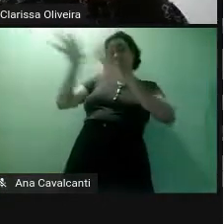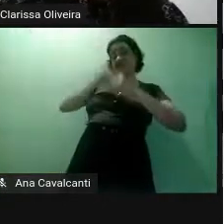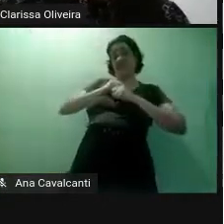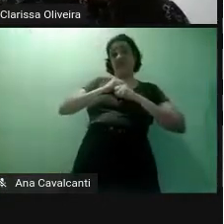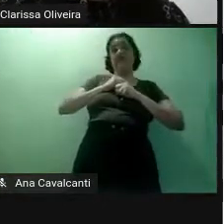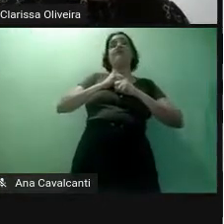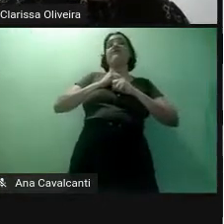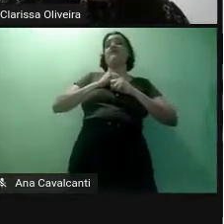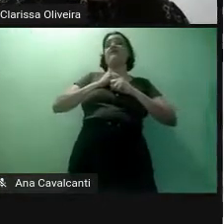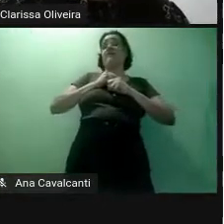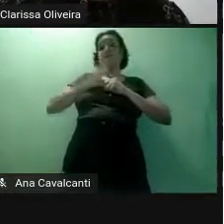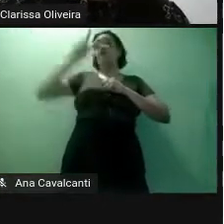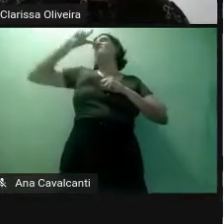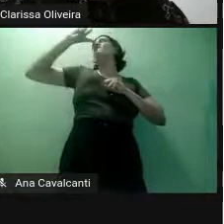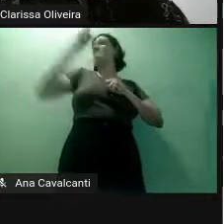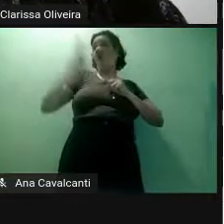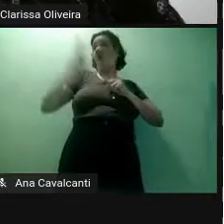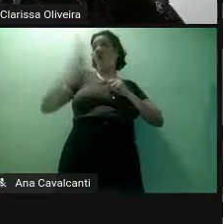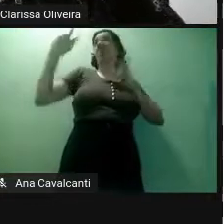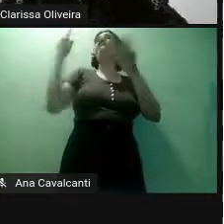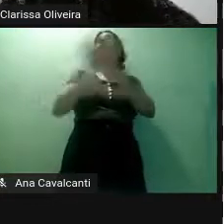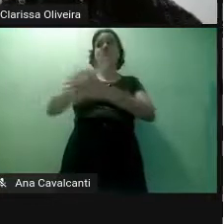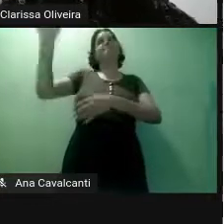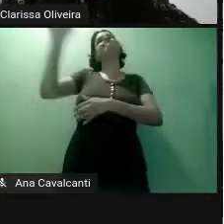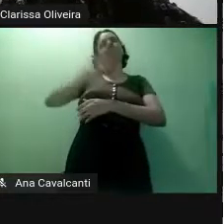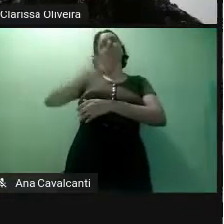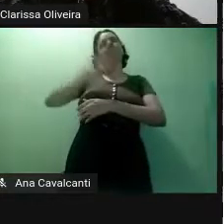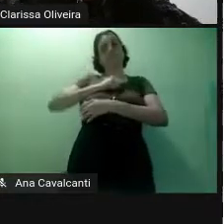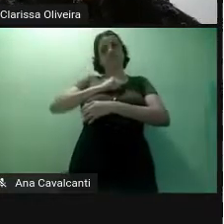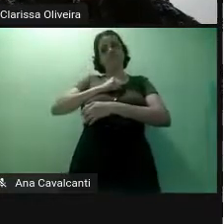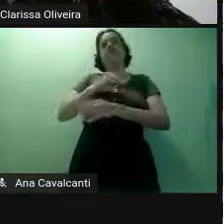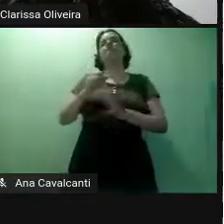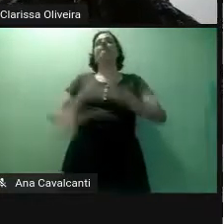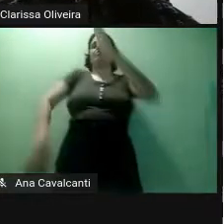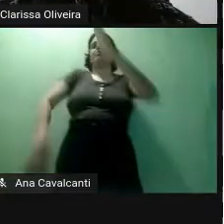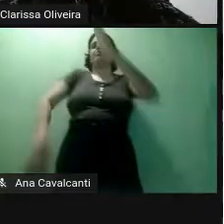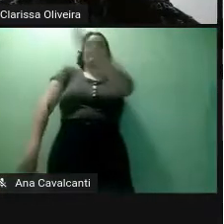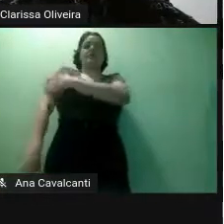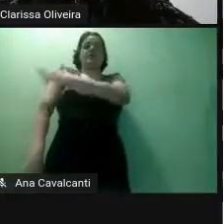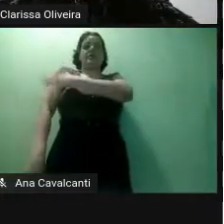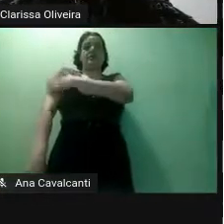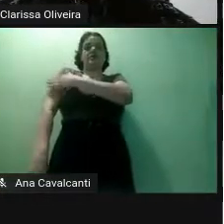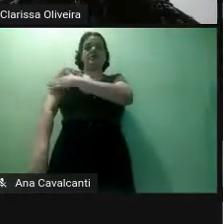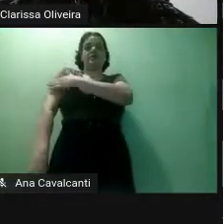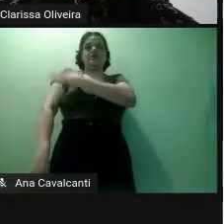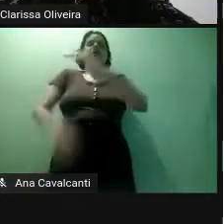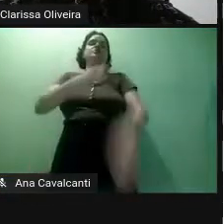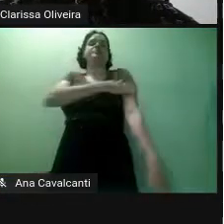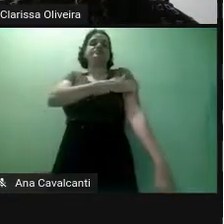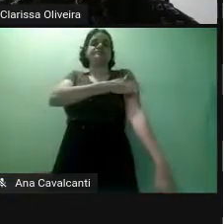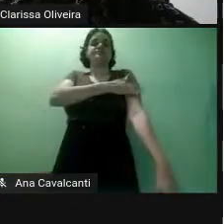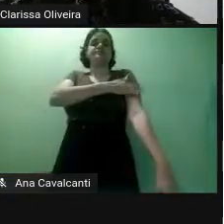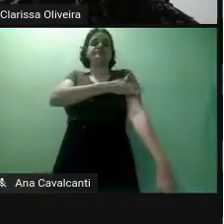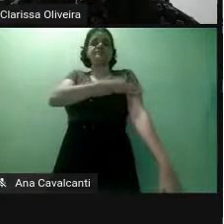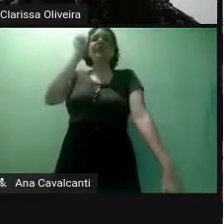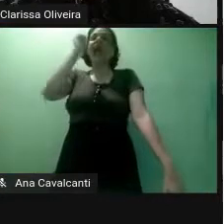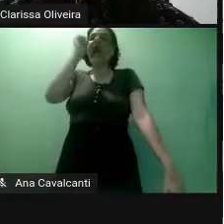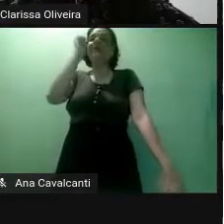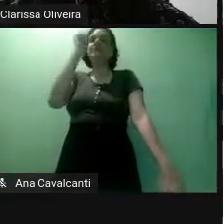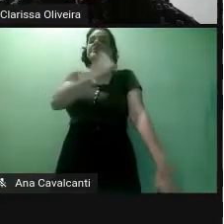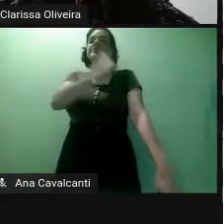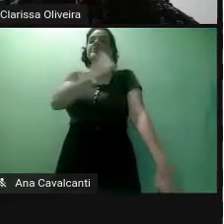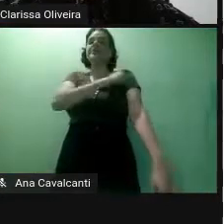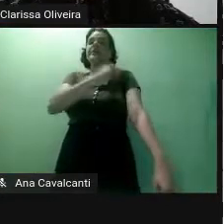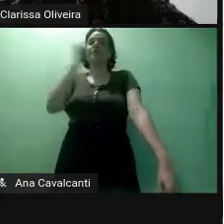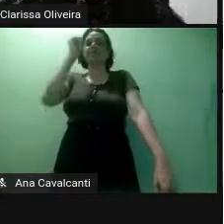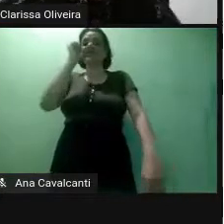é extremamente alta. Nessa segunda imagem, a gente vê essa menina que também está infectada, porém ela permanece